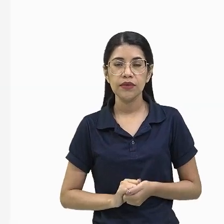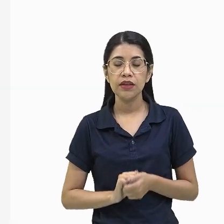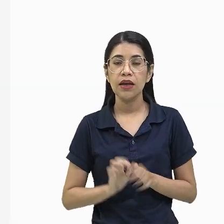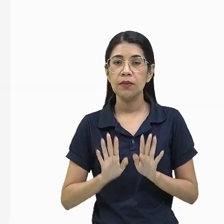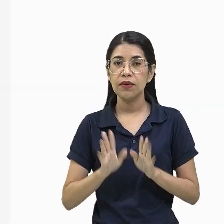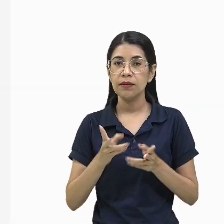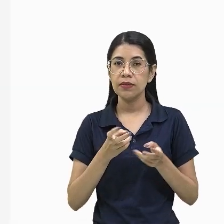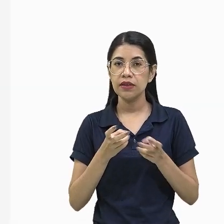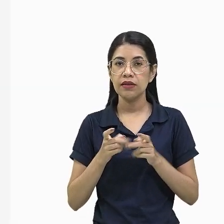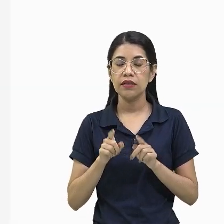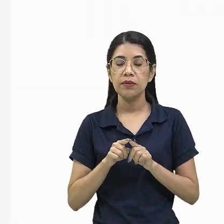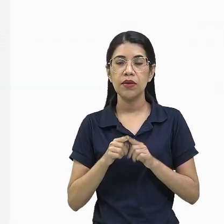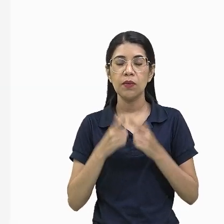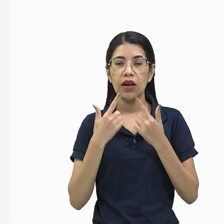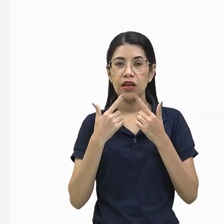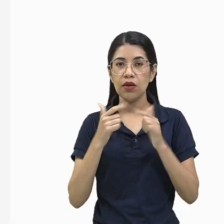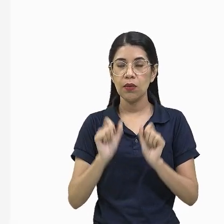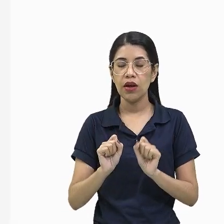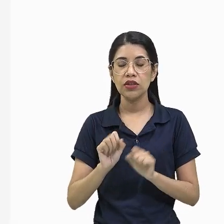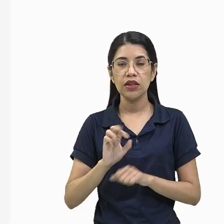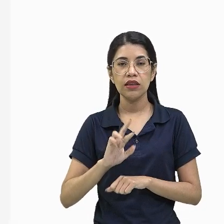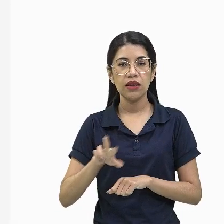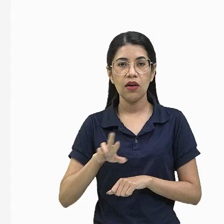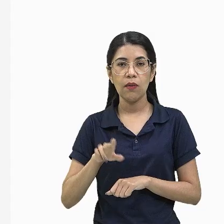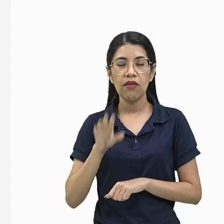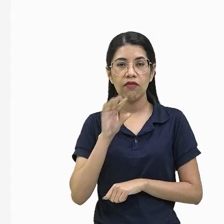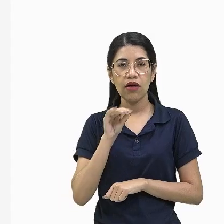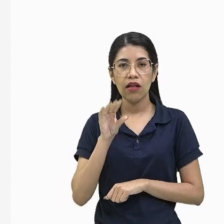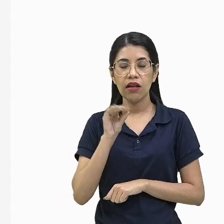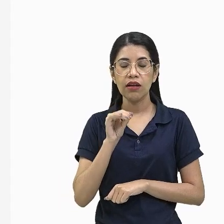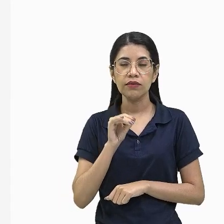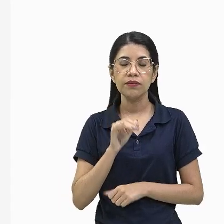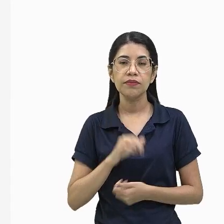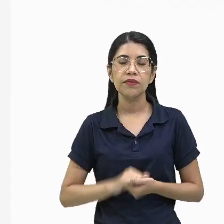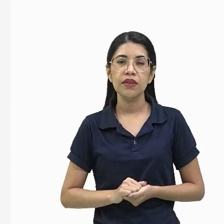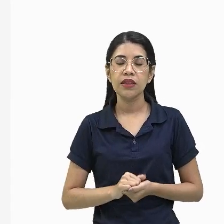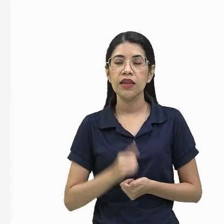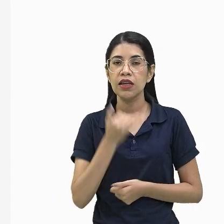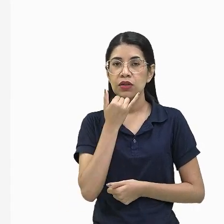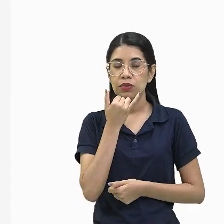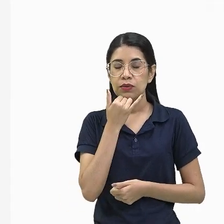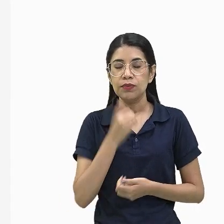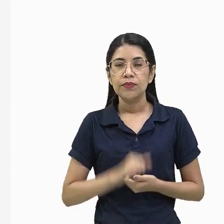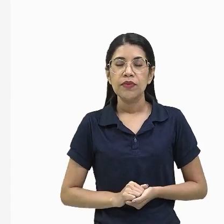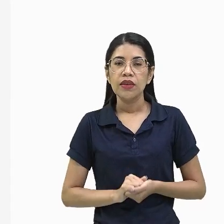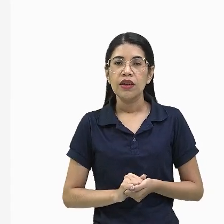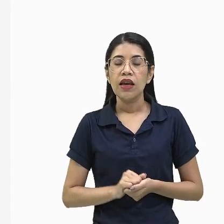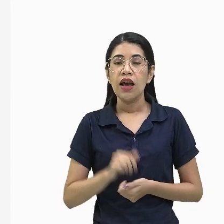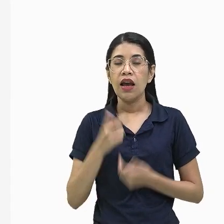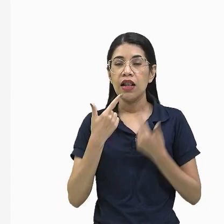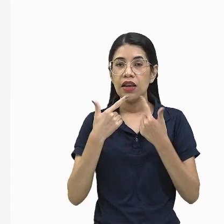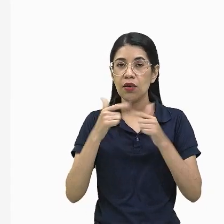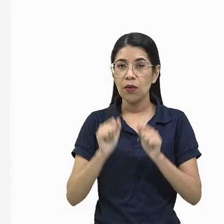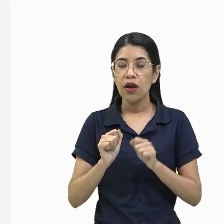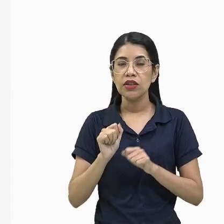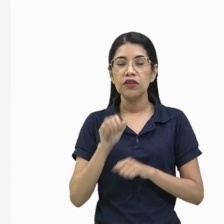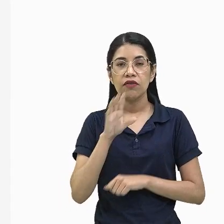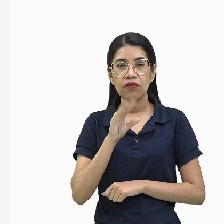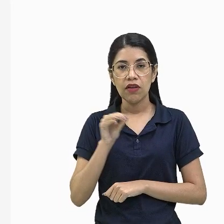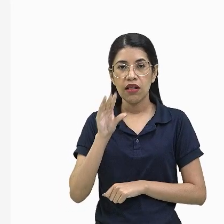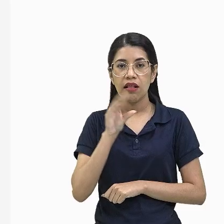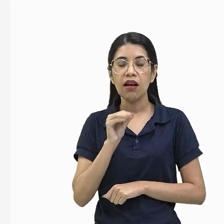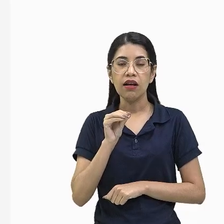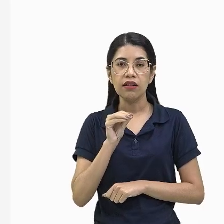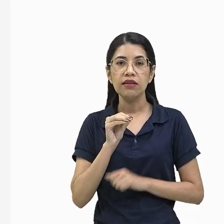observou a linguagem não verbal até aqui. Corrigindo. Você observou a linguagem verbal comigo até aqui,